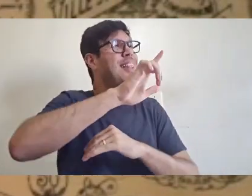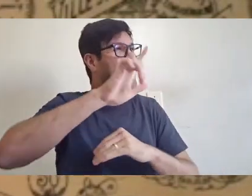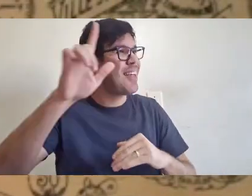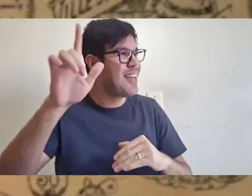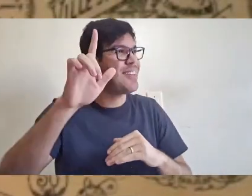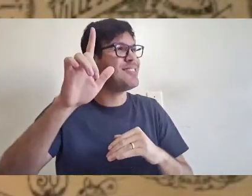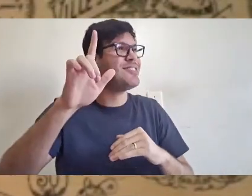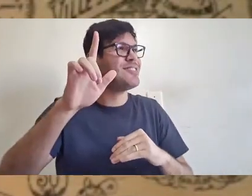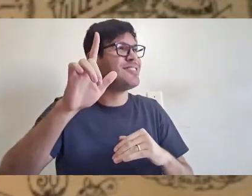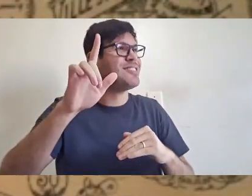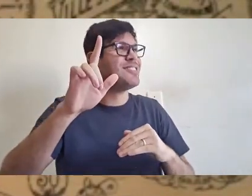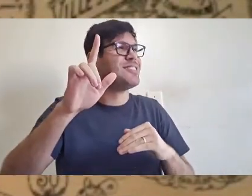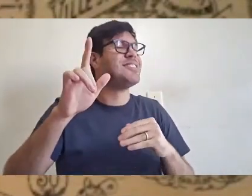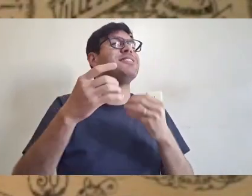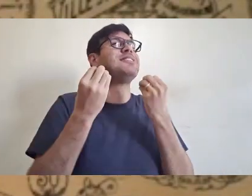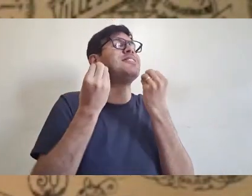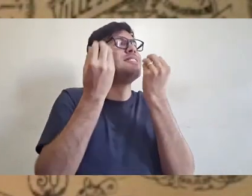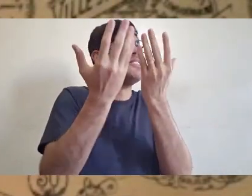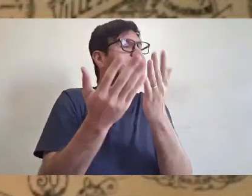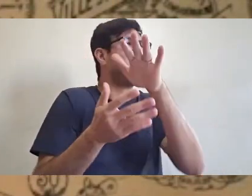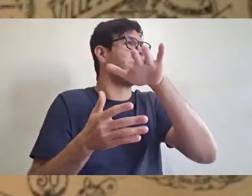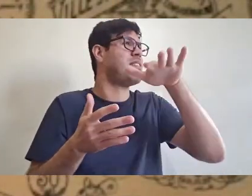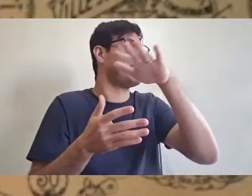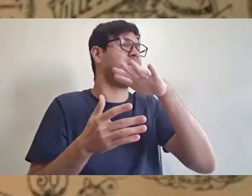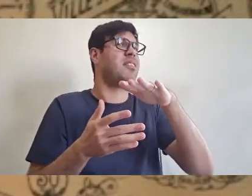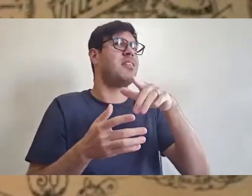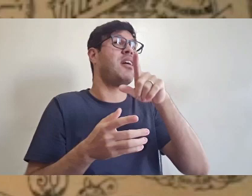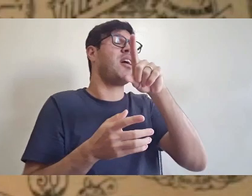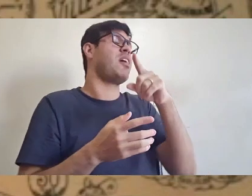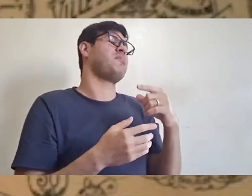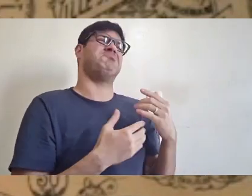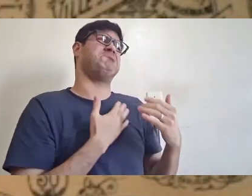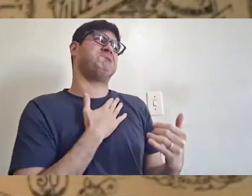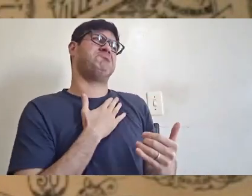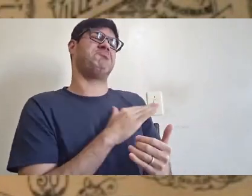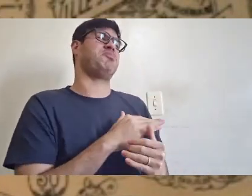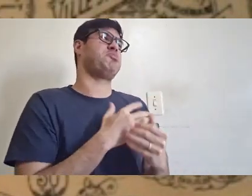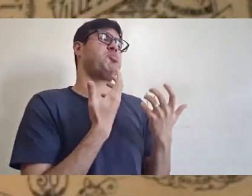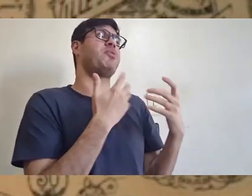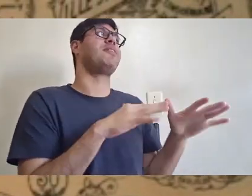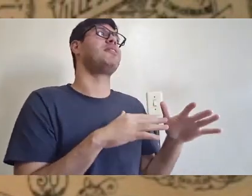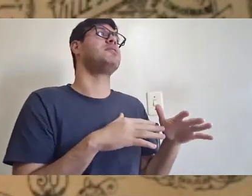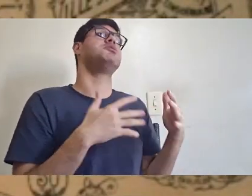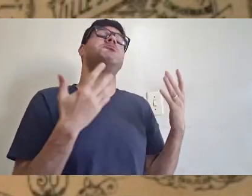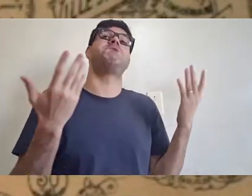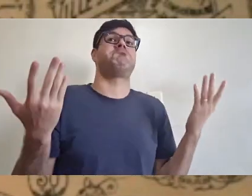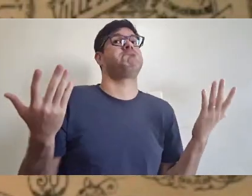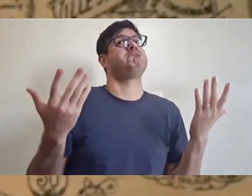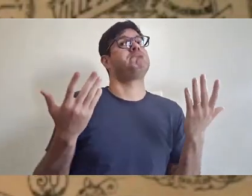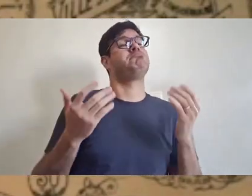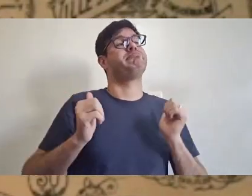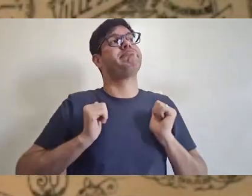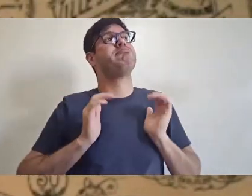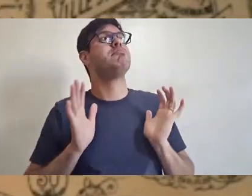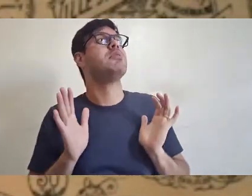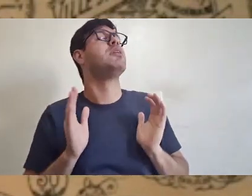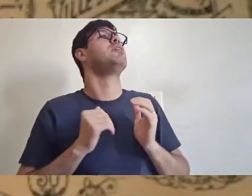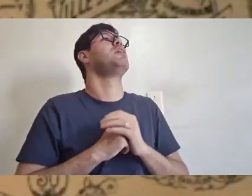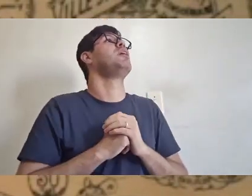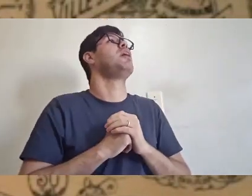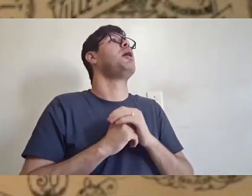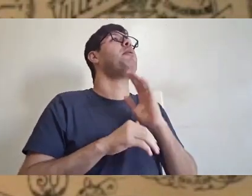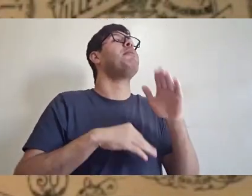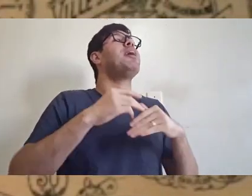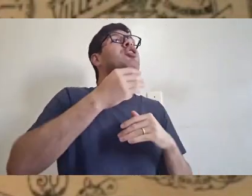e ele achou que era inadequado. Aí seu Tito Pavan e o Zé Mário